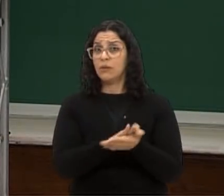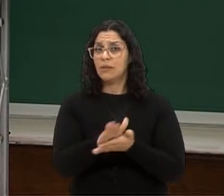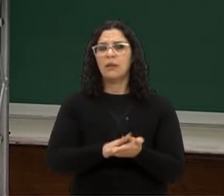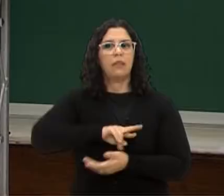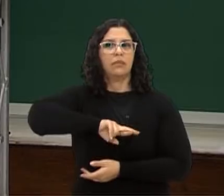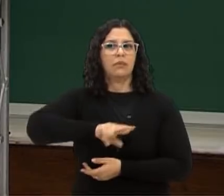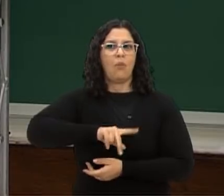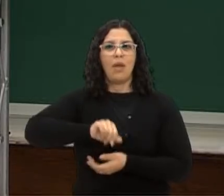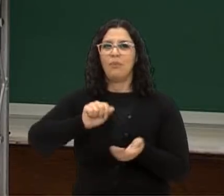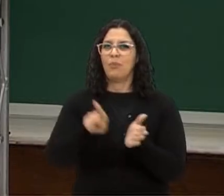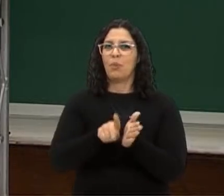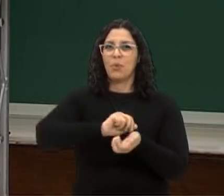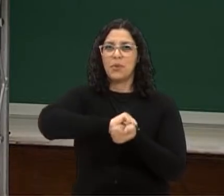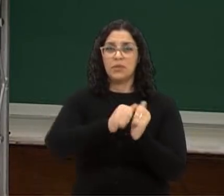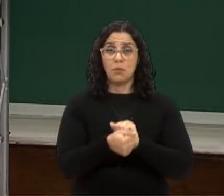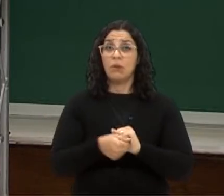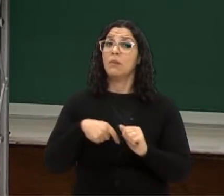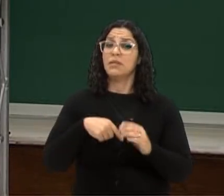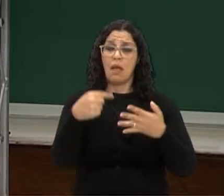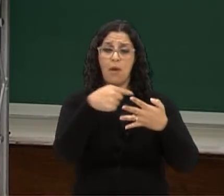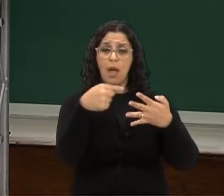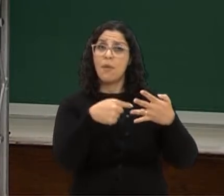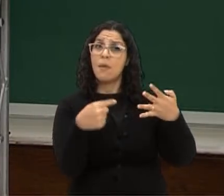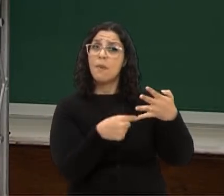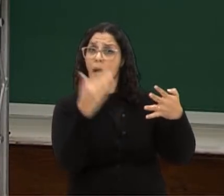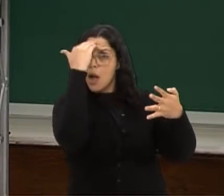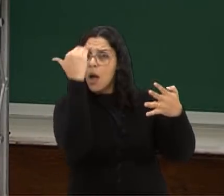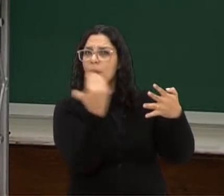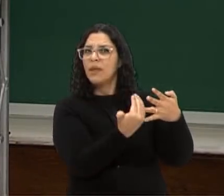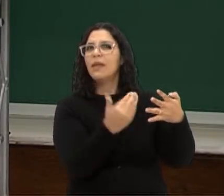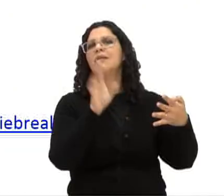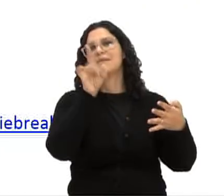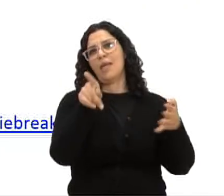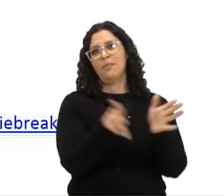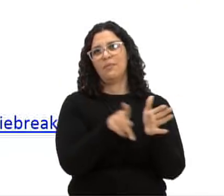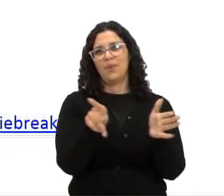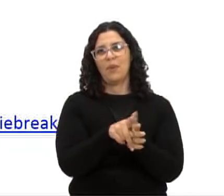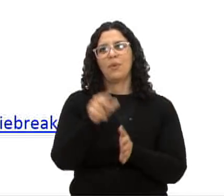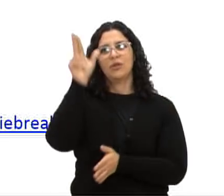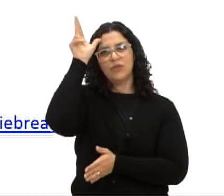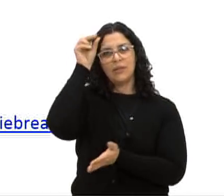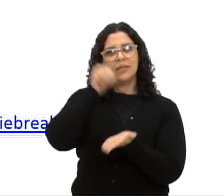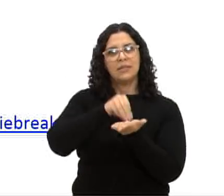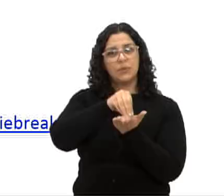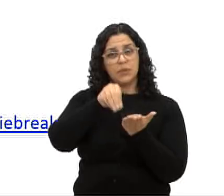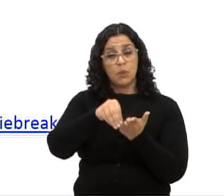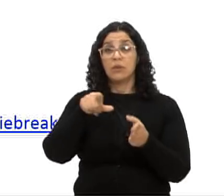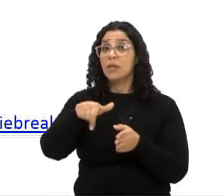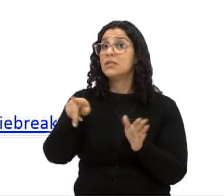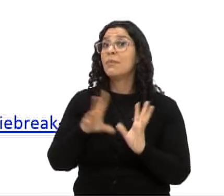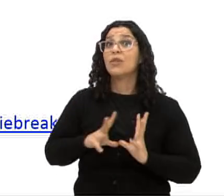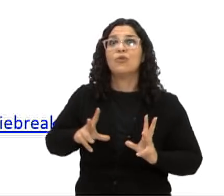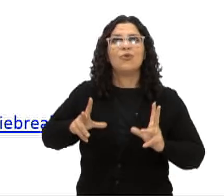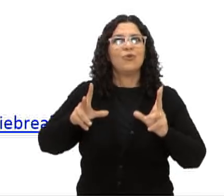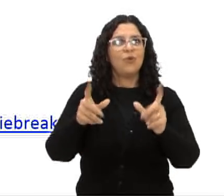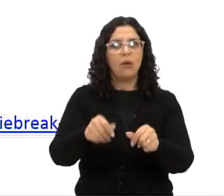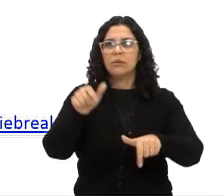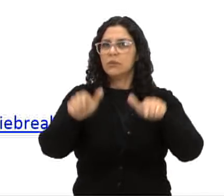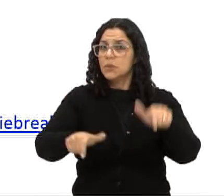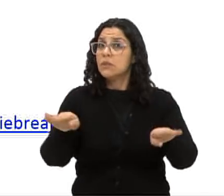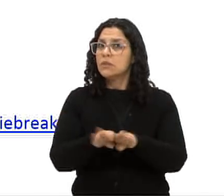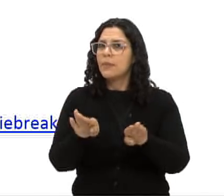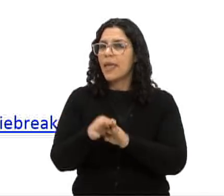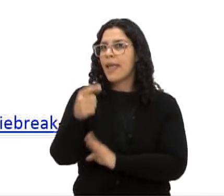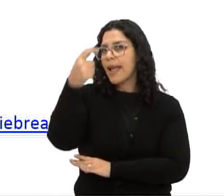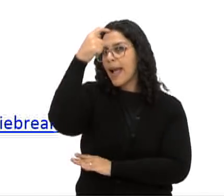ele, né, ele atende esses requisitos, está tudo certo. E é um esporte para todos e que